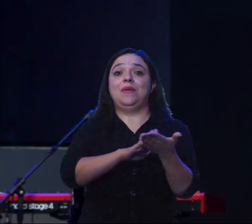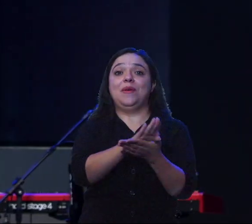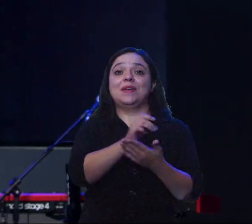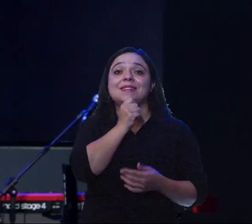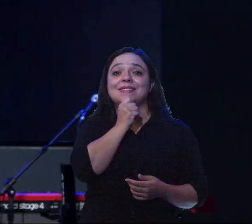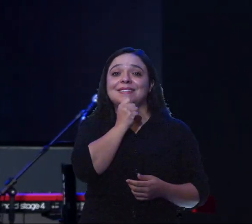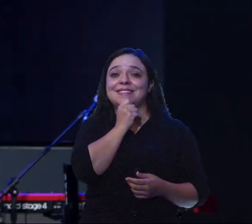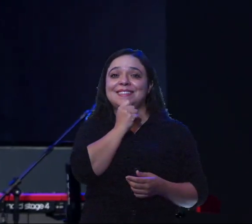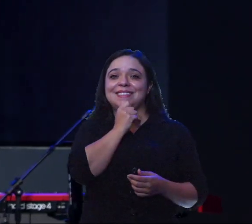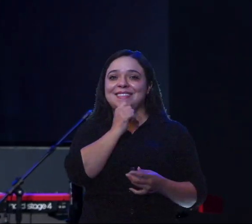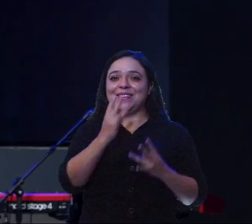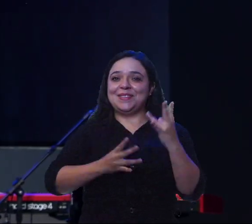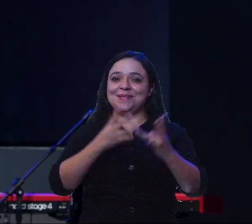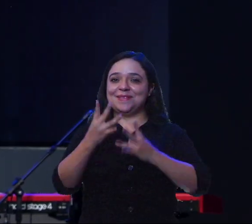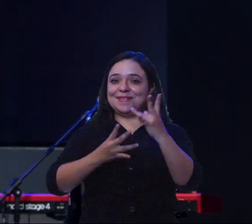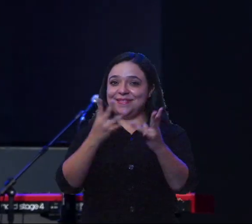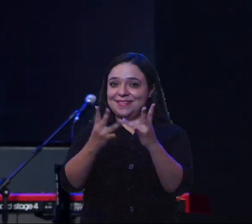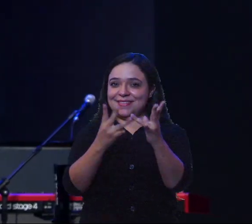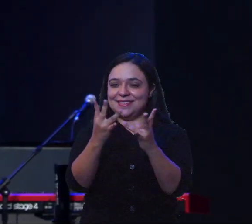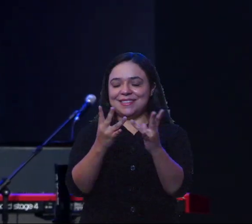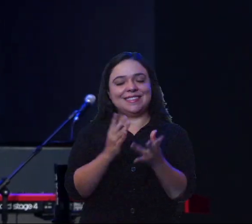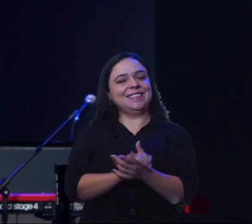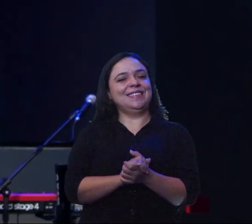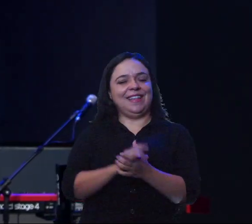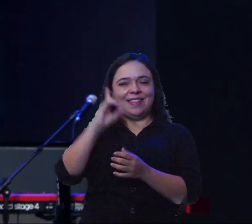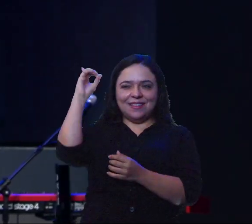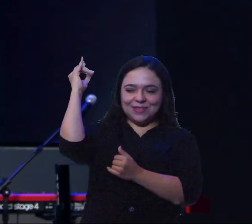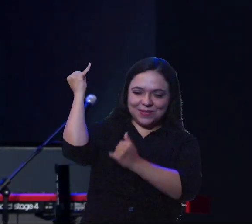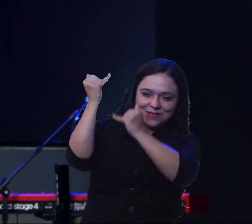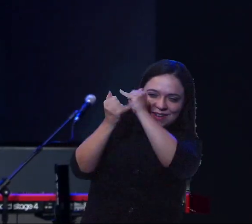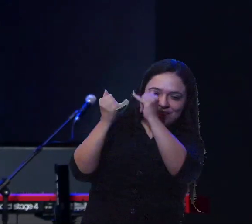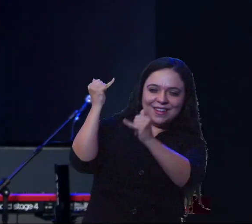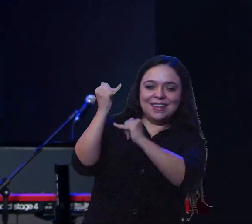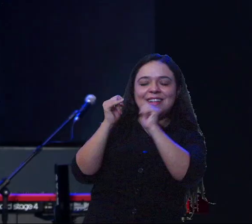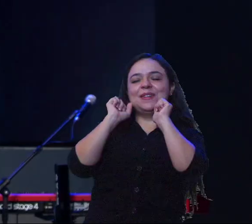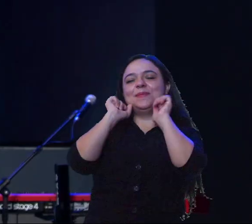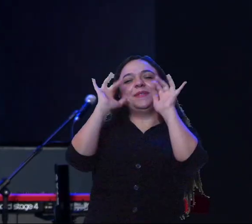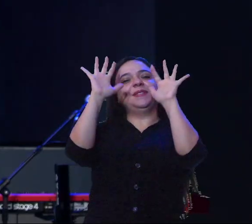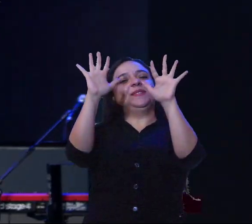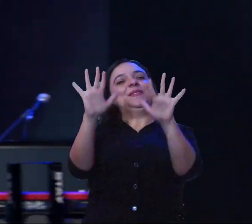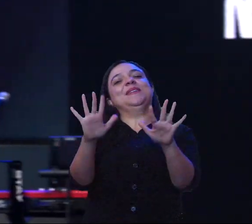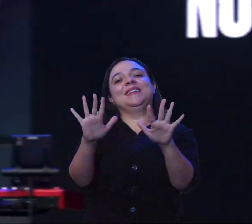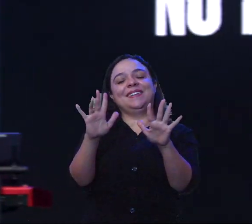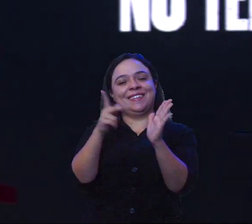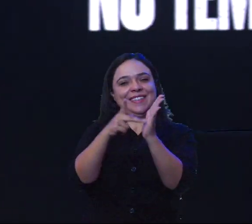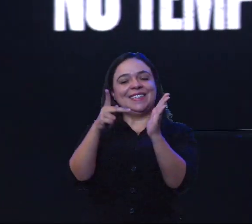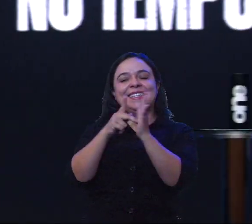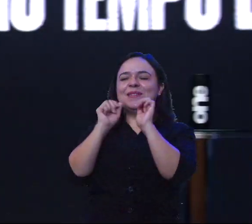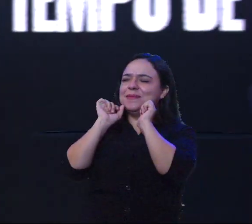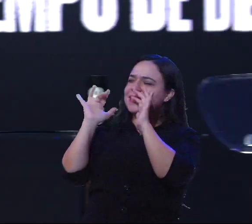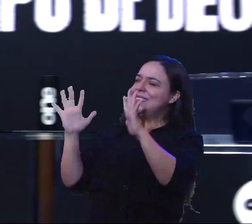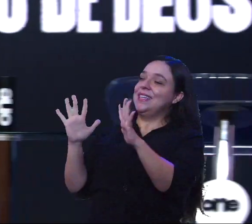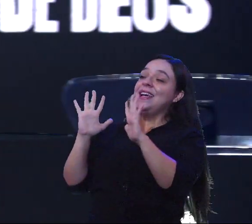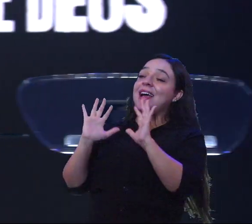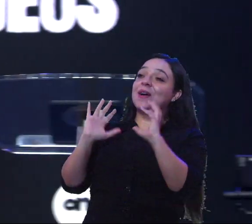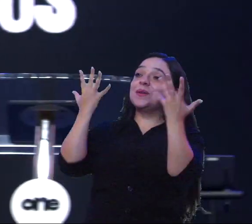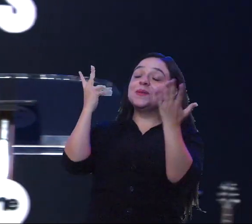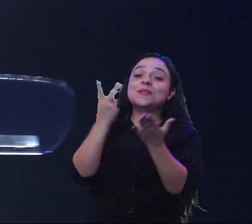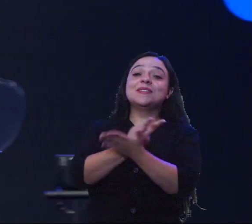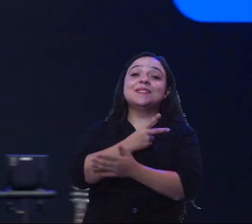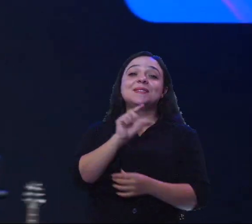gente, de noivado. Fala, Deus. Umas bênçãos dessas também, Deus, quando ele em casa. E sabe como acontece? Que